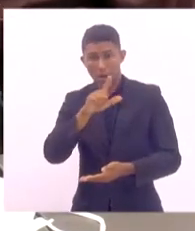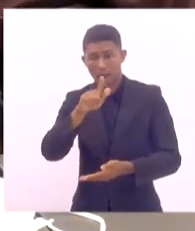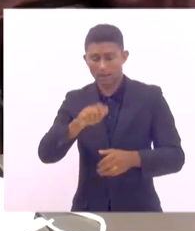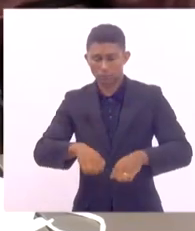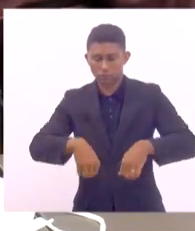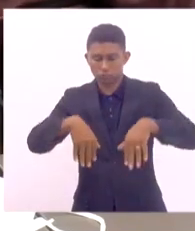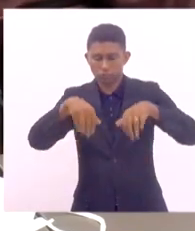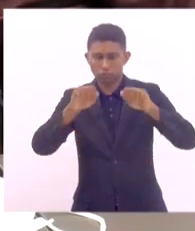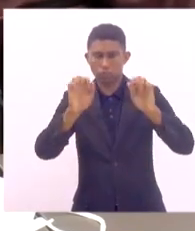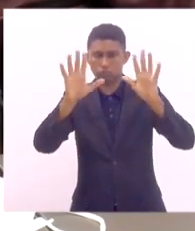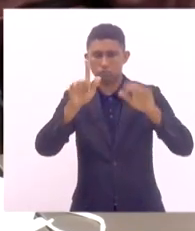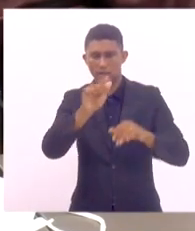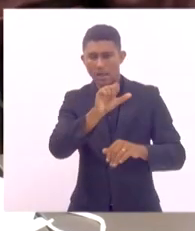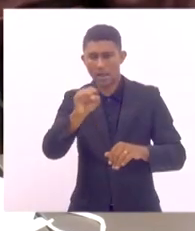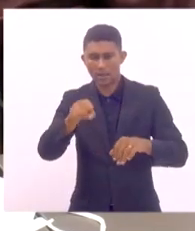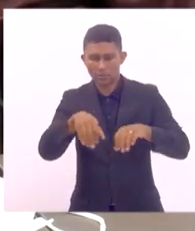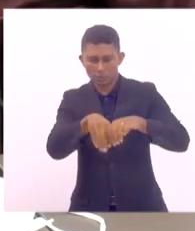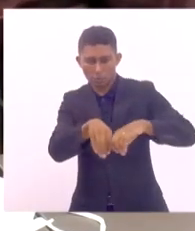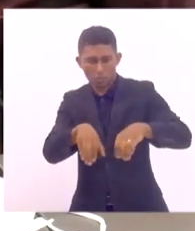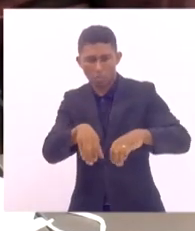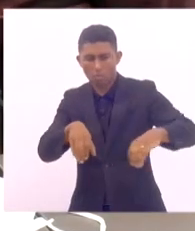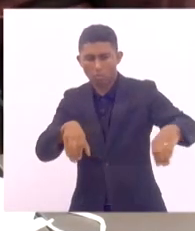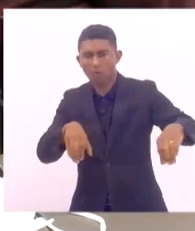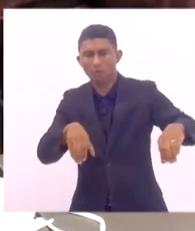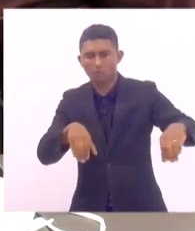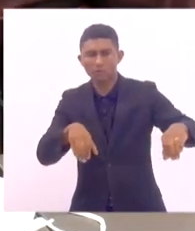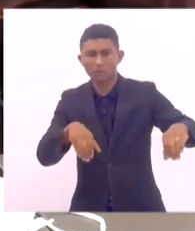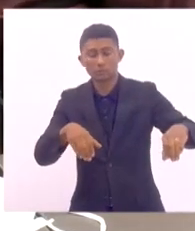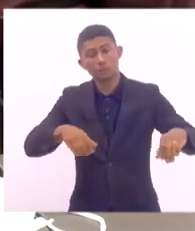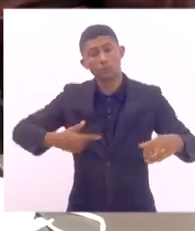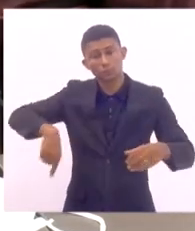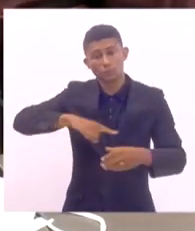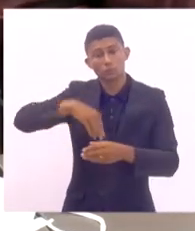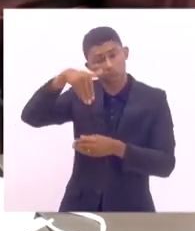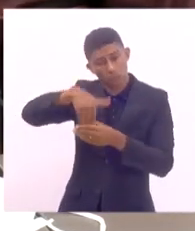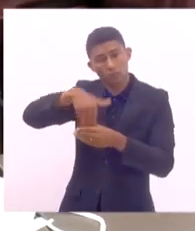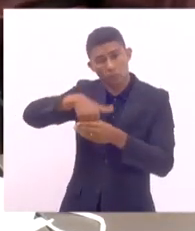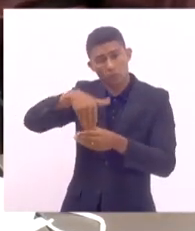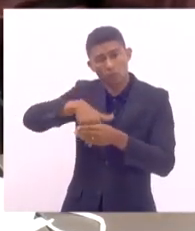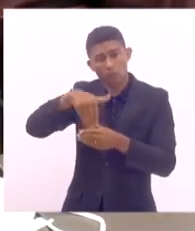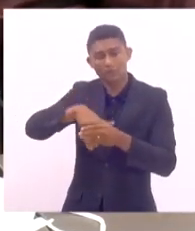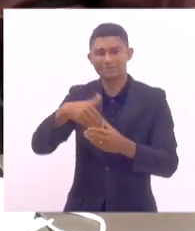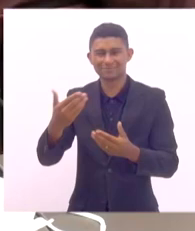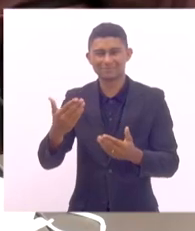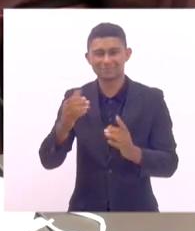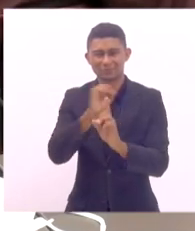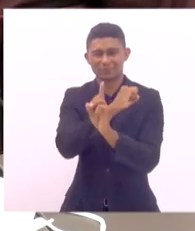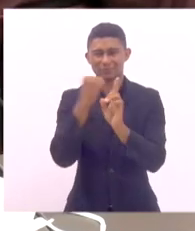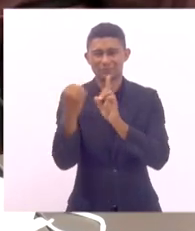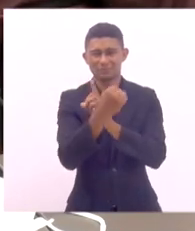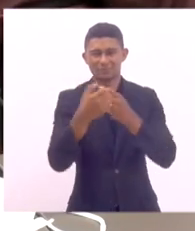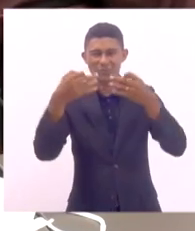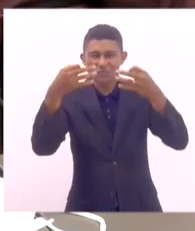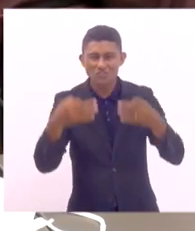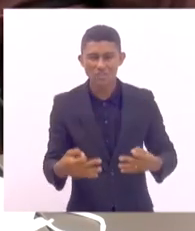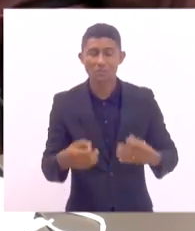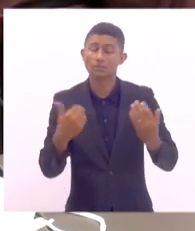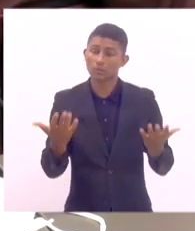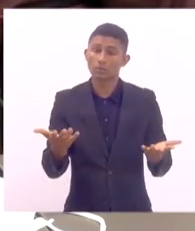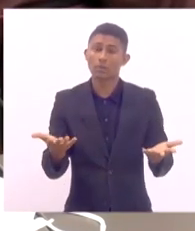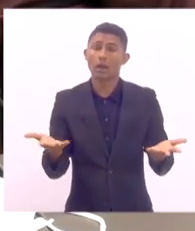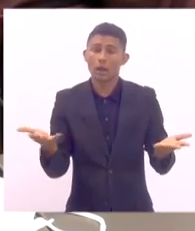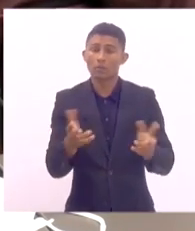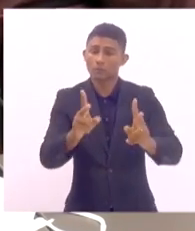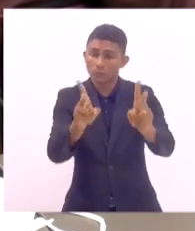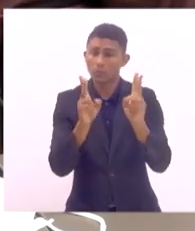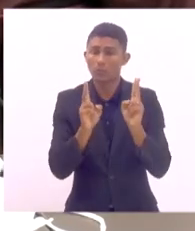botijão. Votamos isso em 5 minutos da Justiça Social. É a mesma coisa ter essa possibilidade, né,